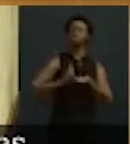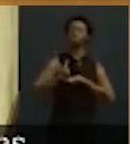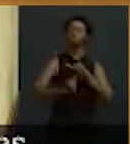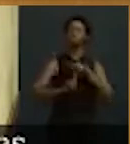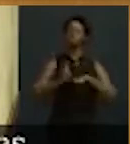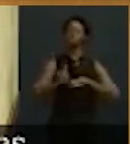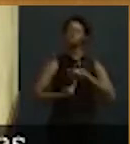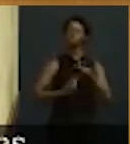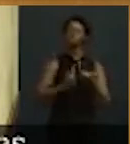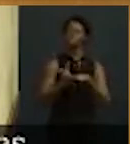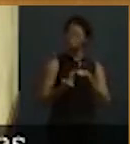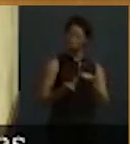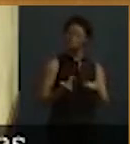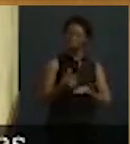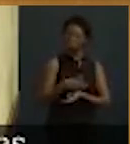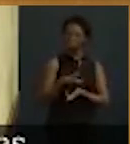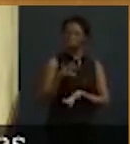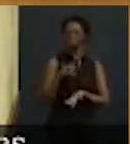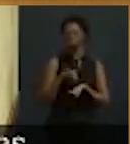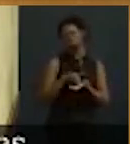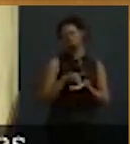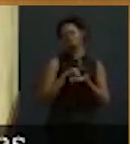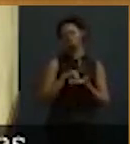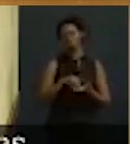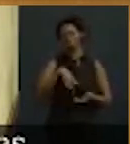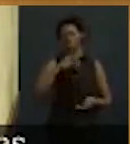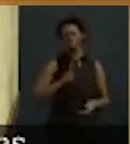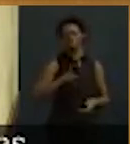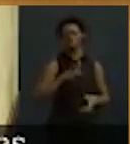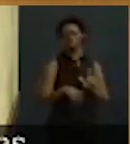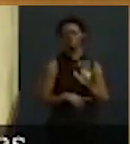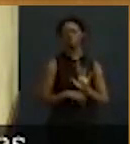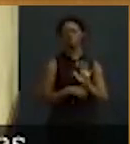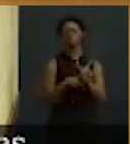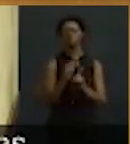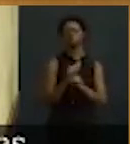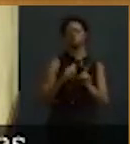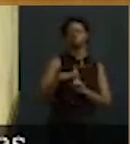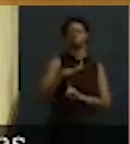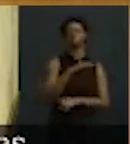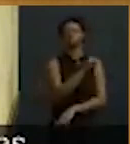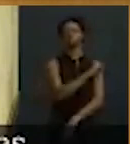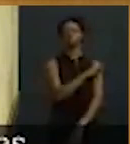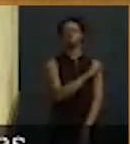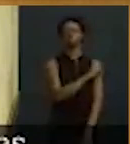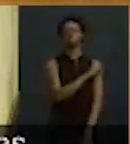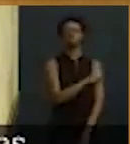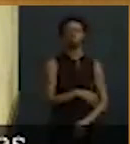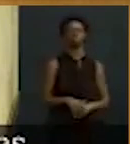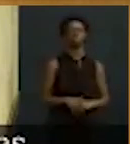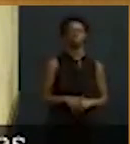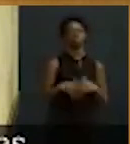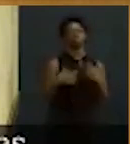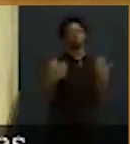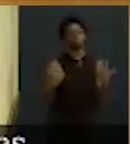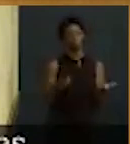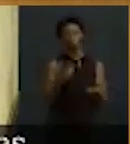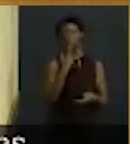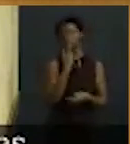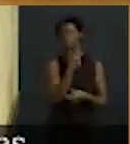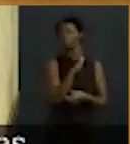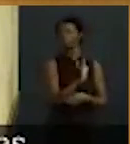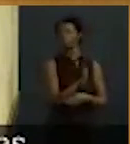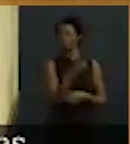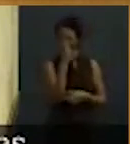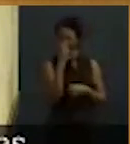com zelo e permanentemente a favor da sociedade fluminense. Digo, então, aqui, também